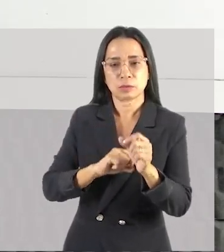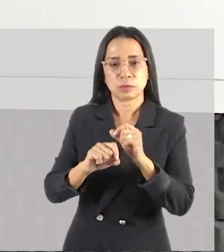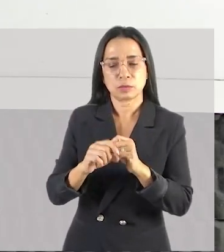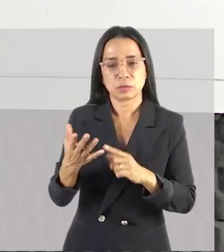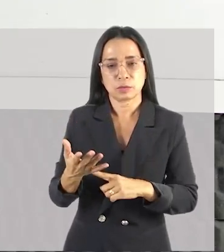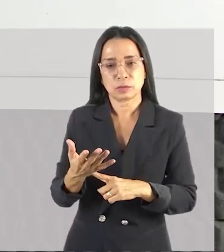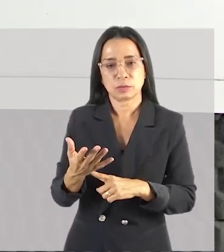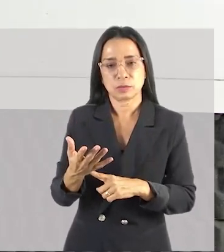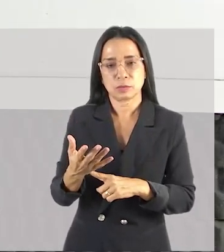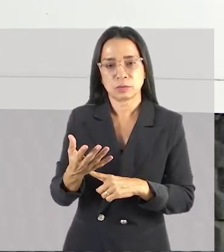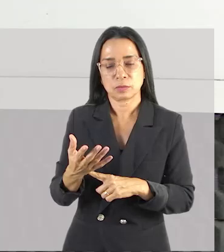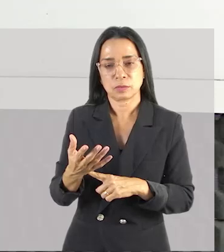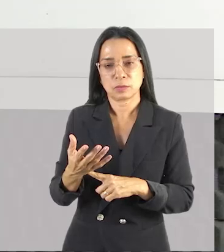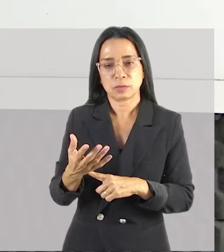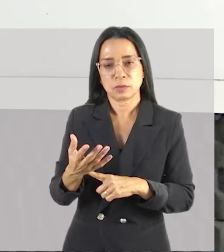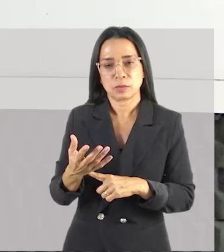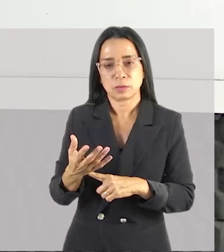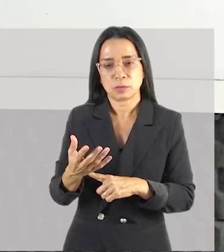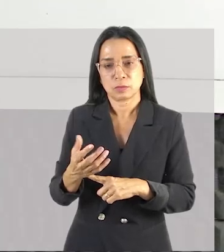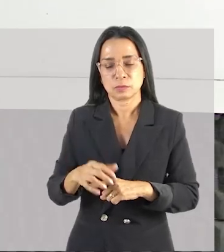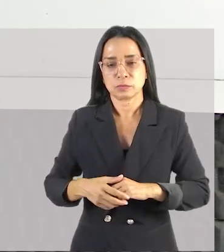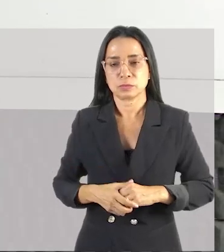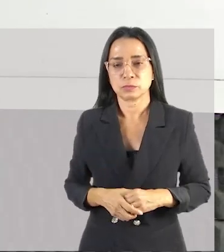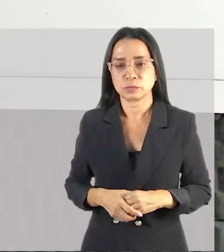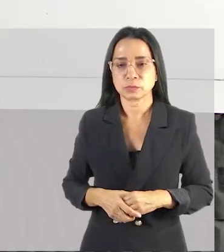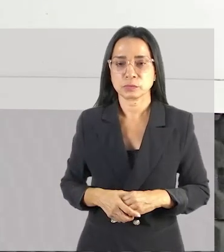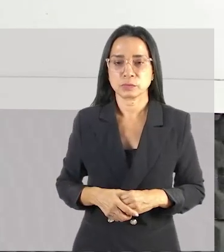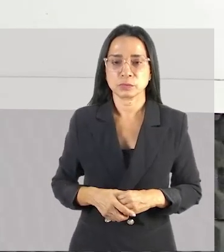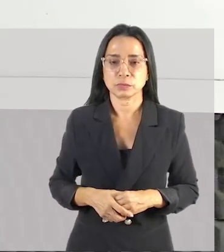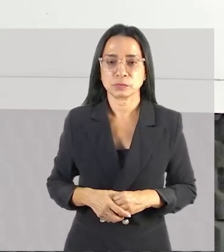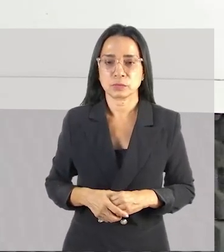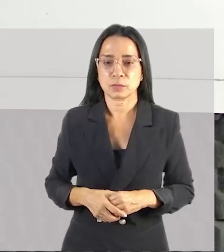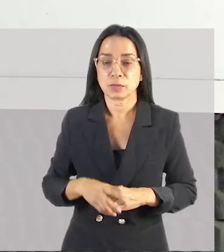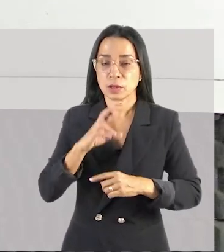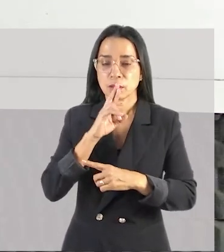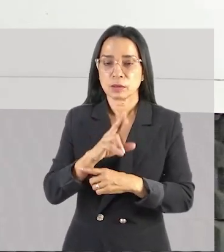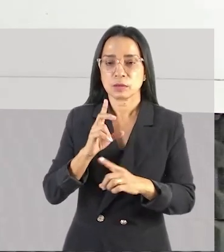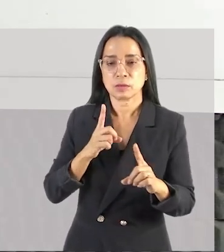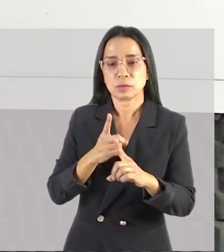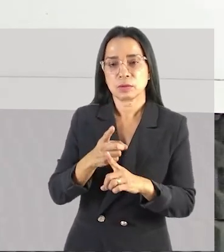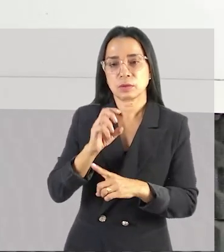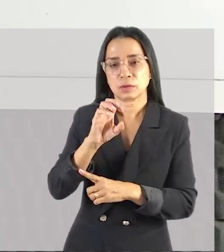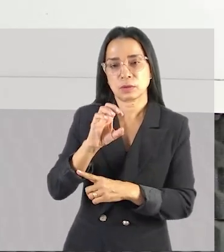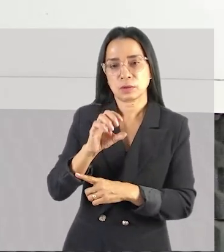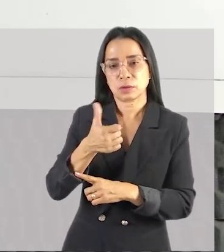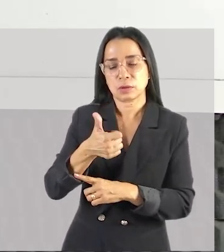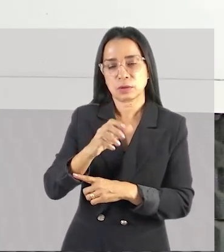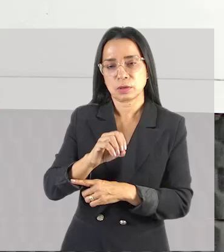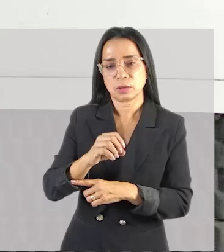1,7 dividido por 4, não dá para a gente fazer isso aqui no nosso vídeo, você vai encontrar